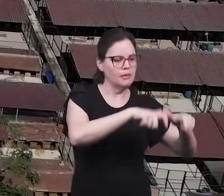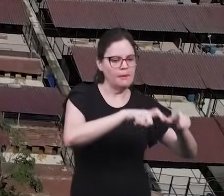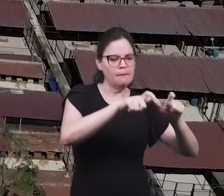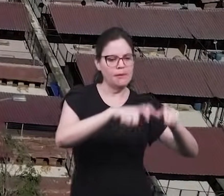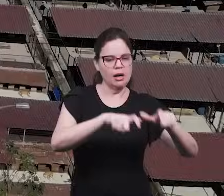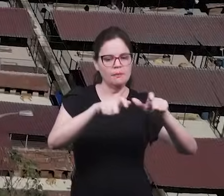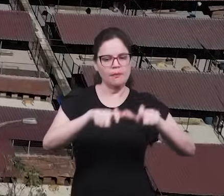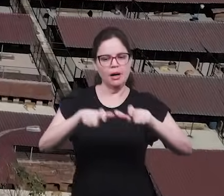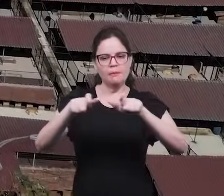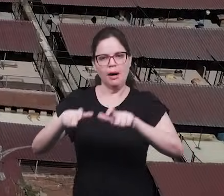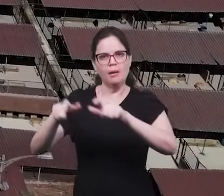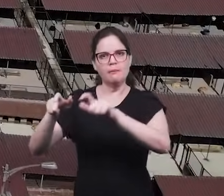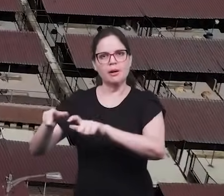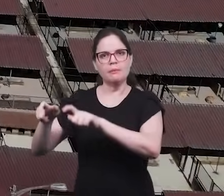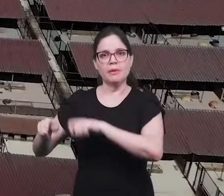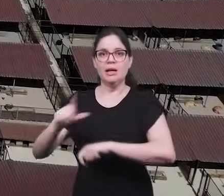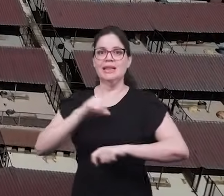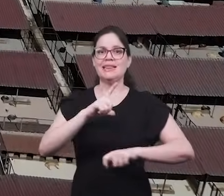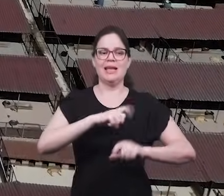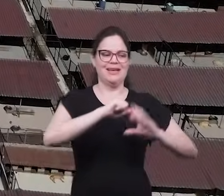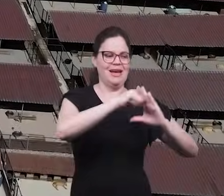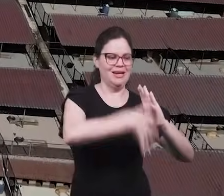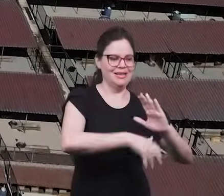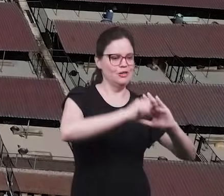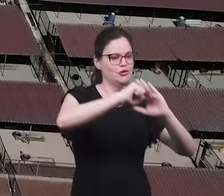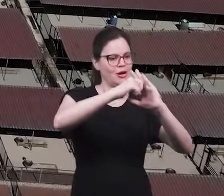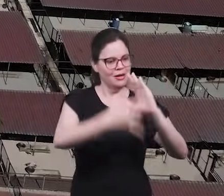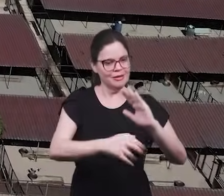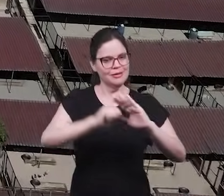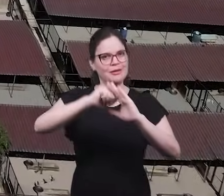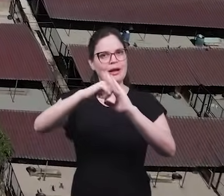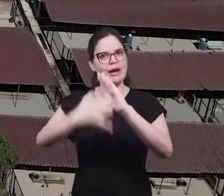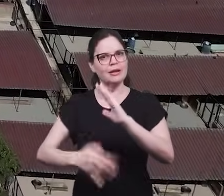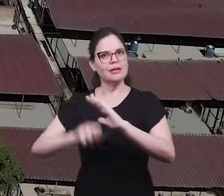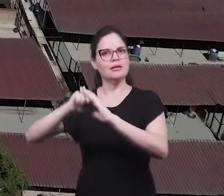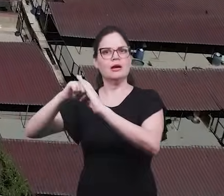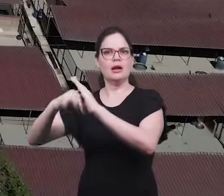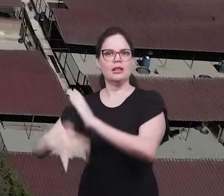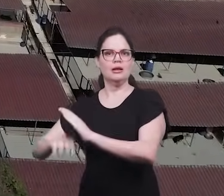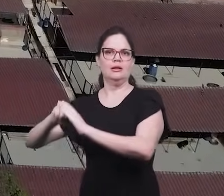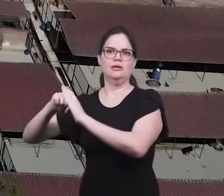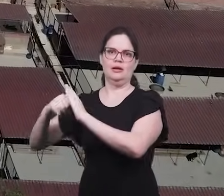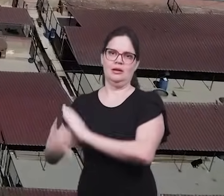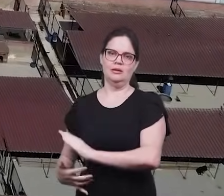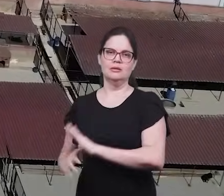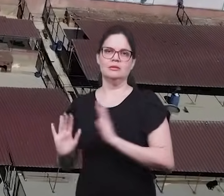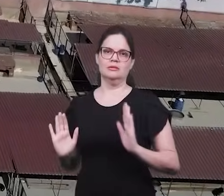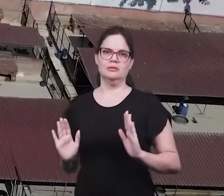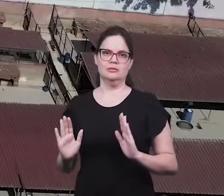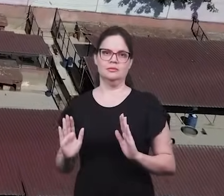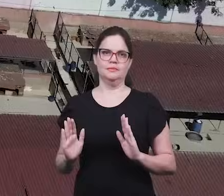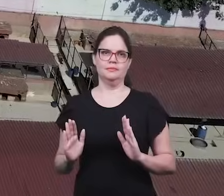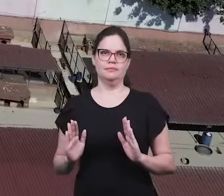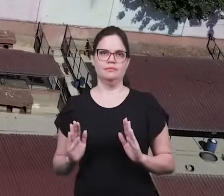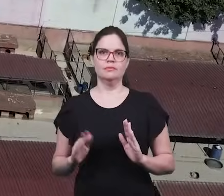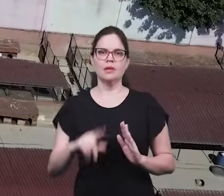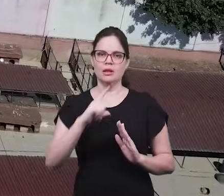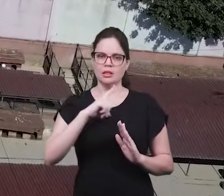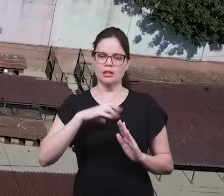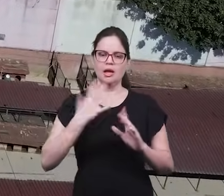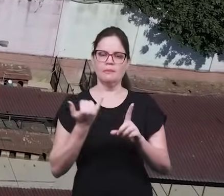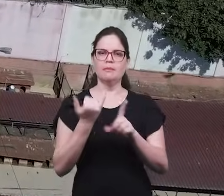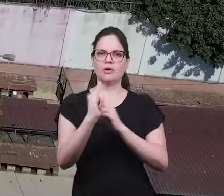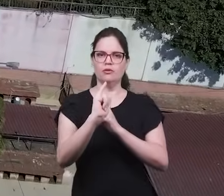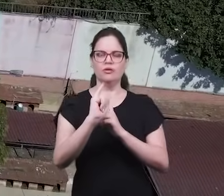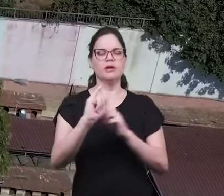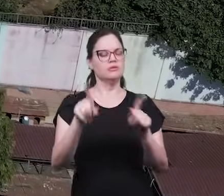uma característica e ela, por si só, incrivelmente, né? Se não for profético, é no